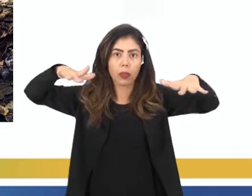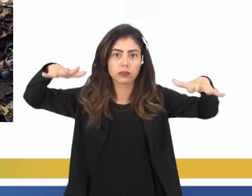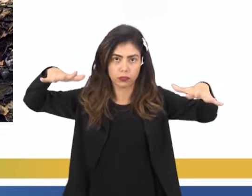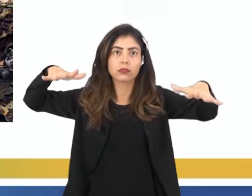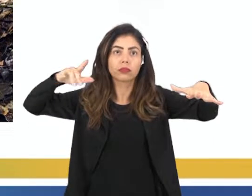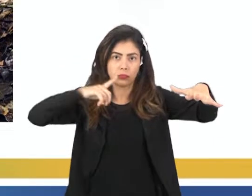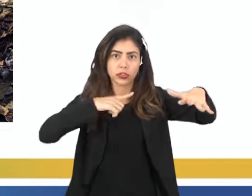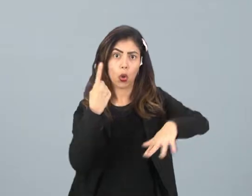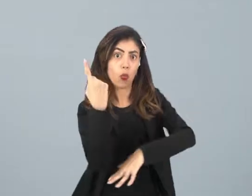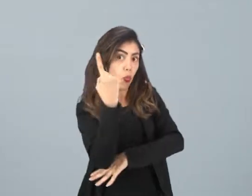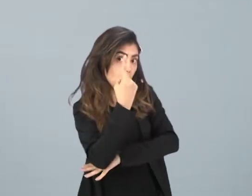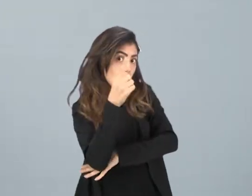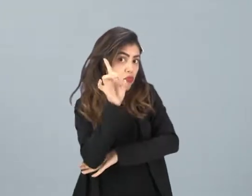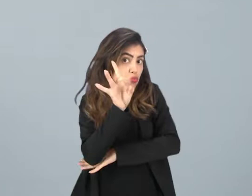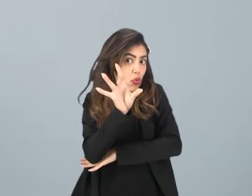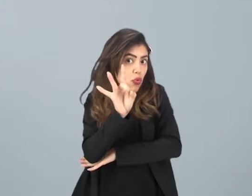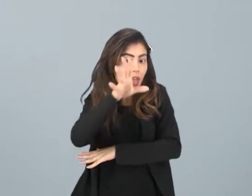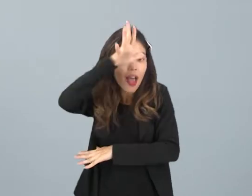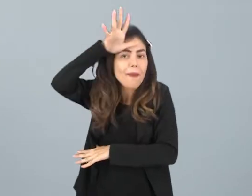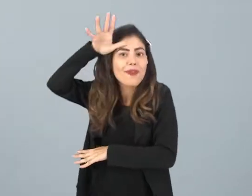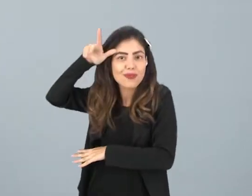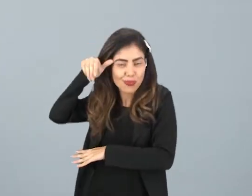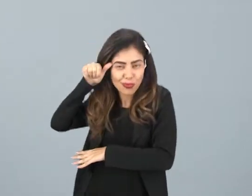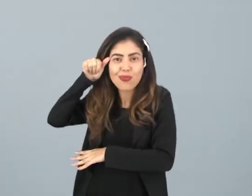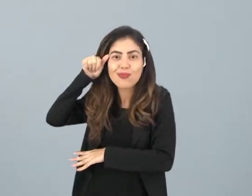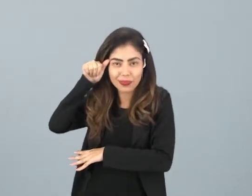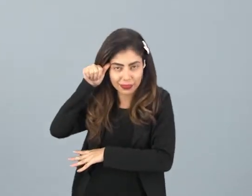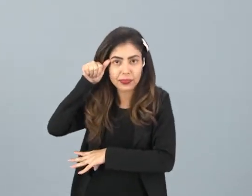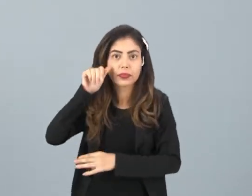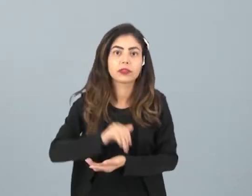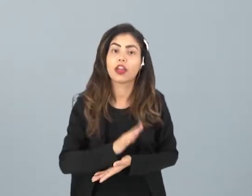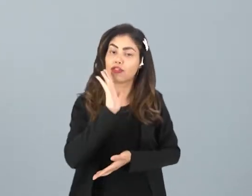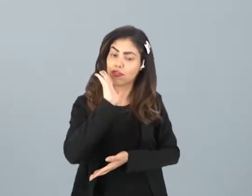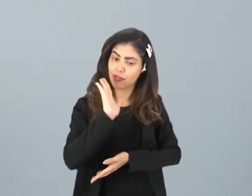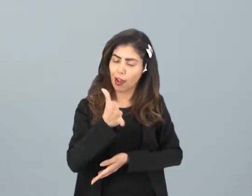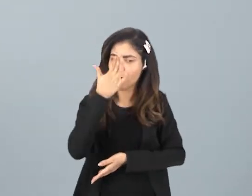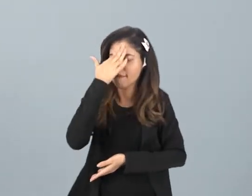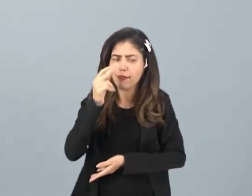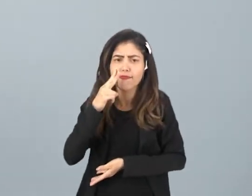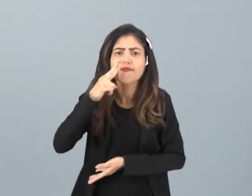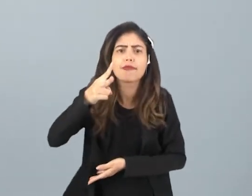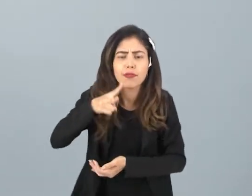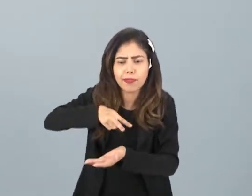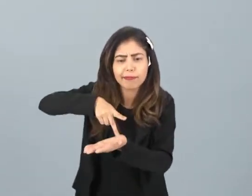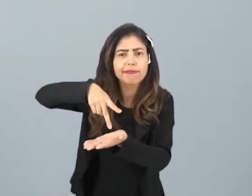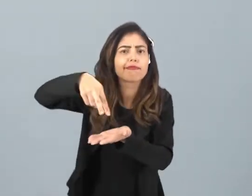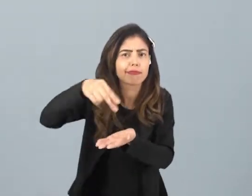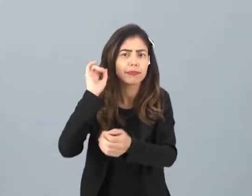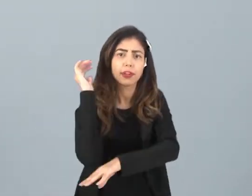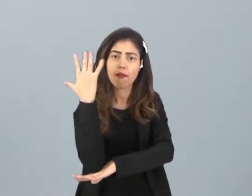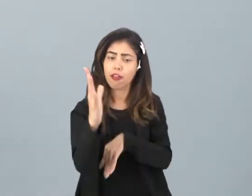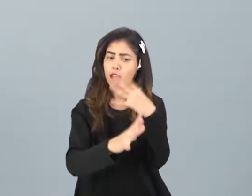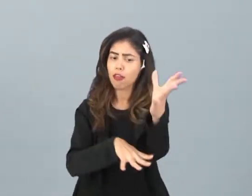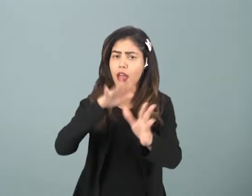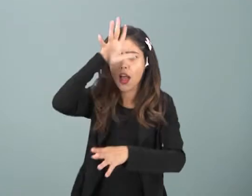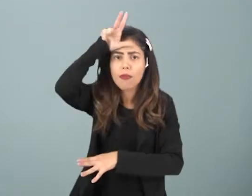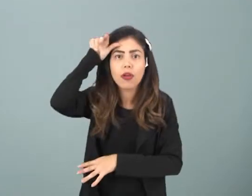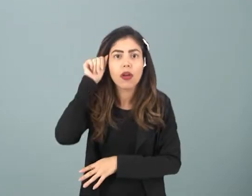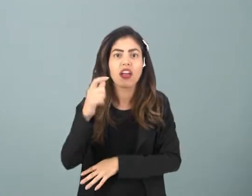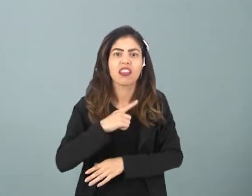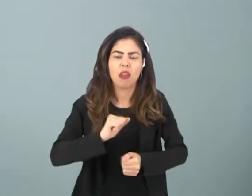que tem na floresta amazônica. Para quem já andou na floresta, já identificou isso. Aquelas